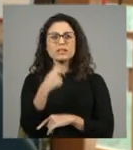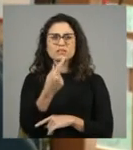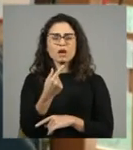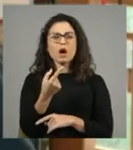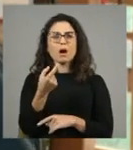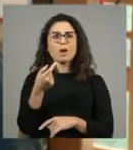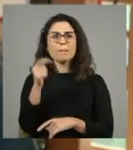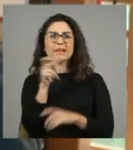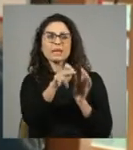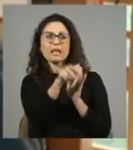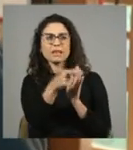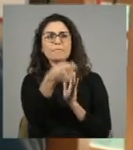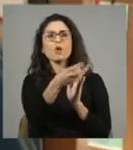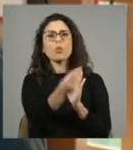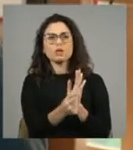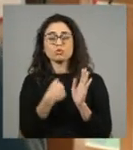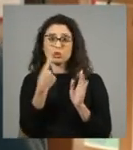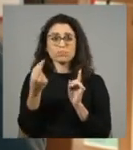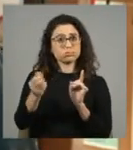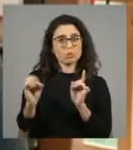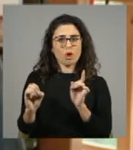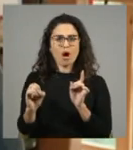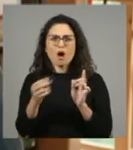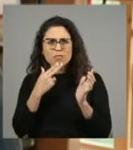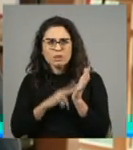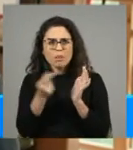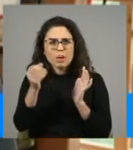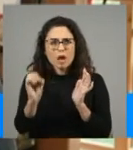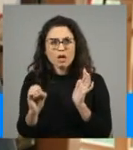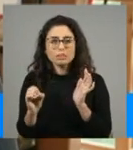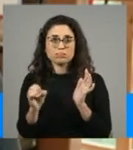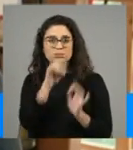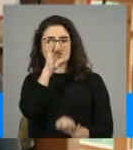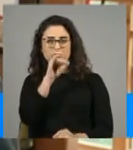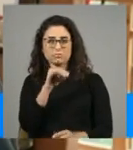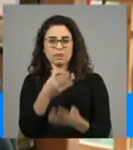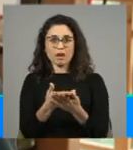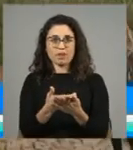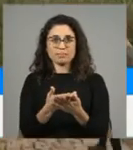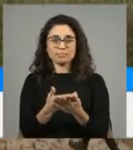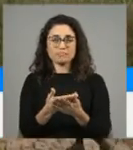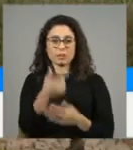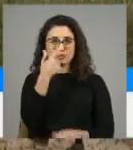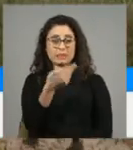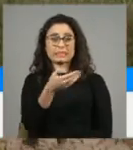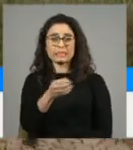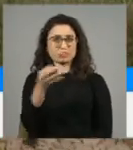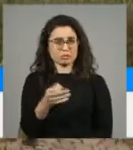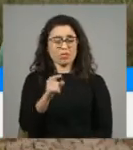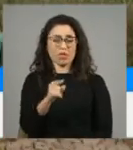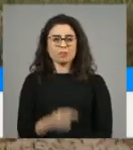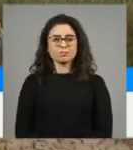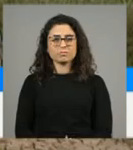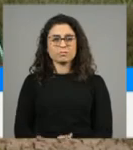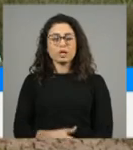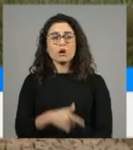ali? Eu digo que é gratuito. A sério, é gratuito. Vou ficar admirado o cliente, 70% do cliente. Na Ponta de São Lourenço